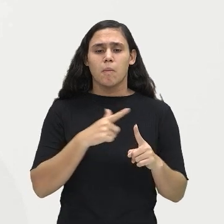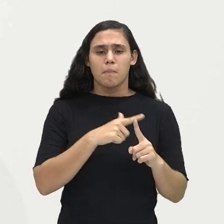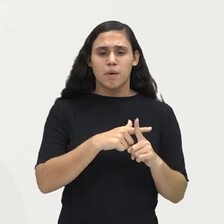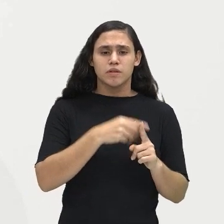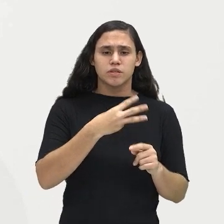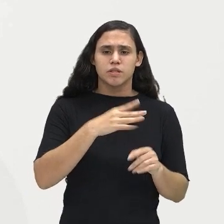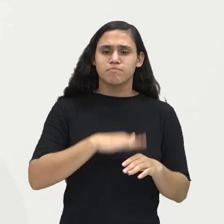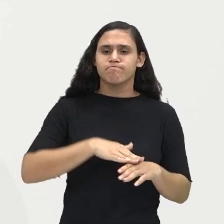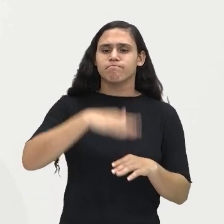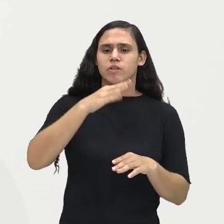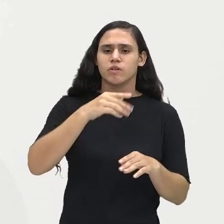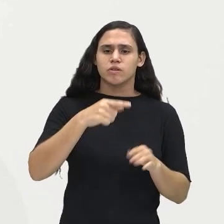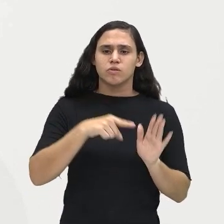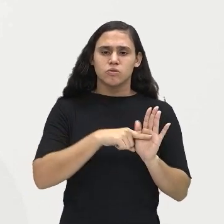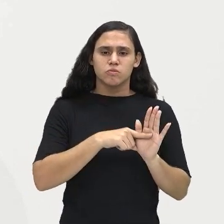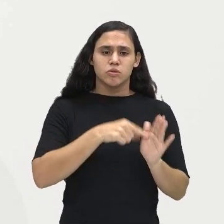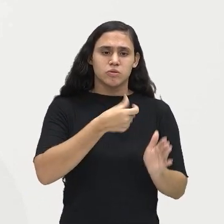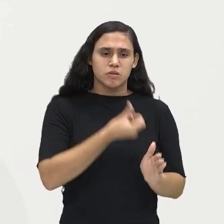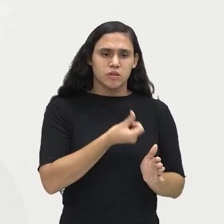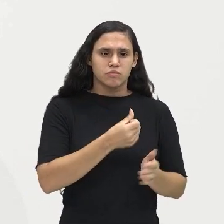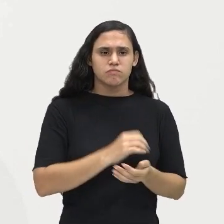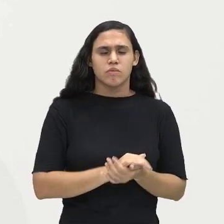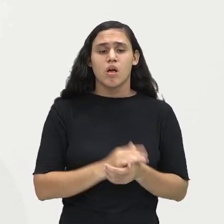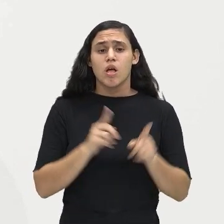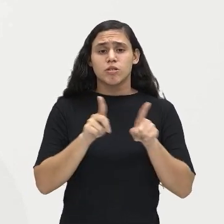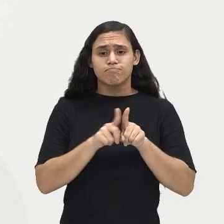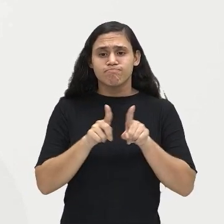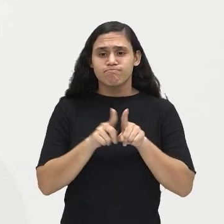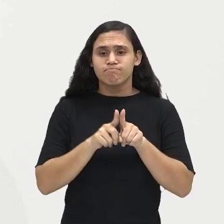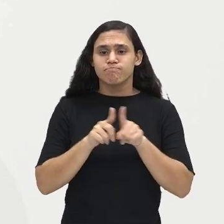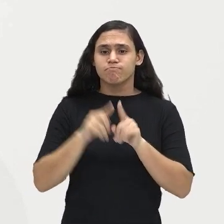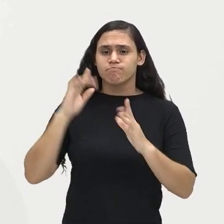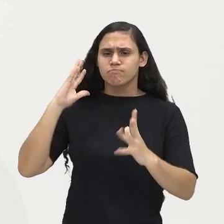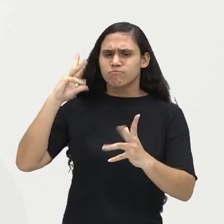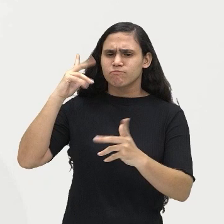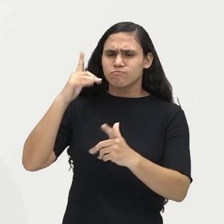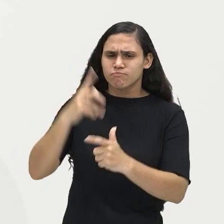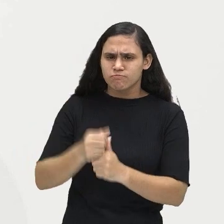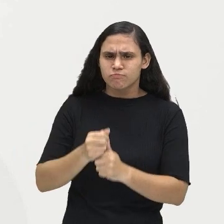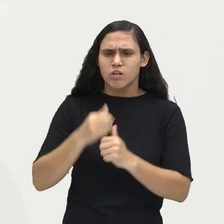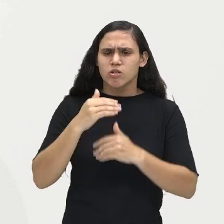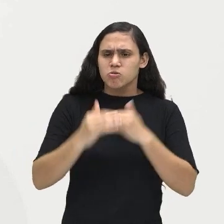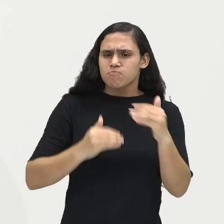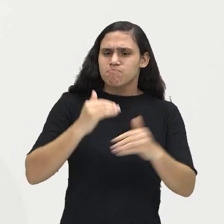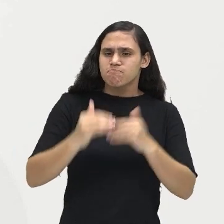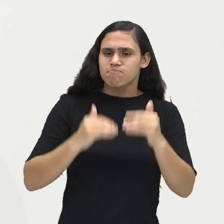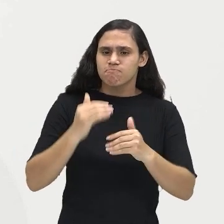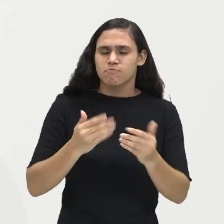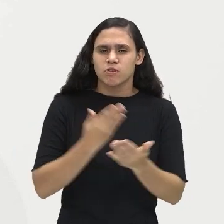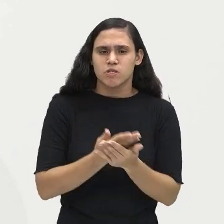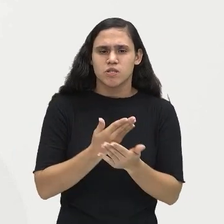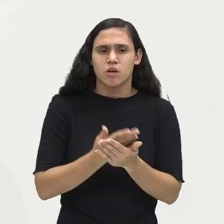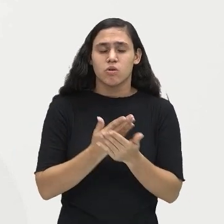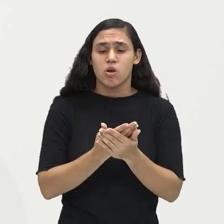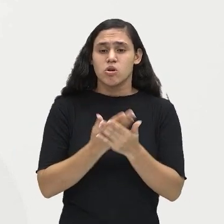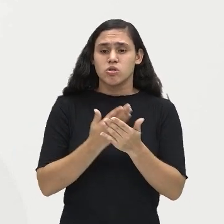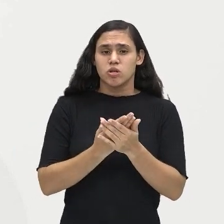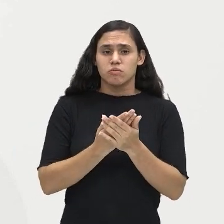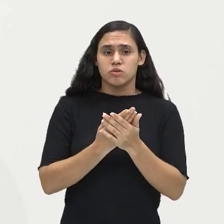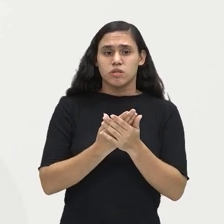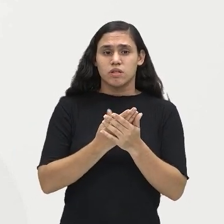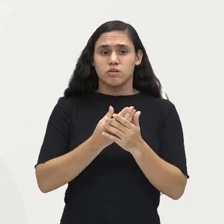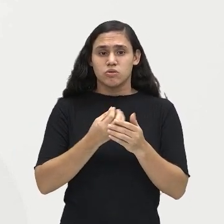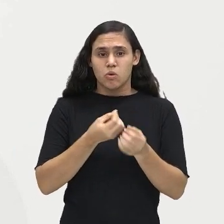6. Também, ao longo das nossas aulas, a gente estudou as operações no conjunto dos números inteiros,